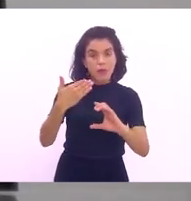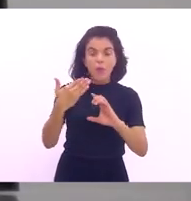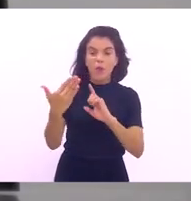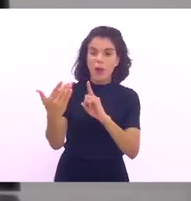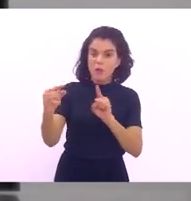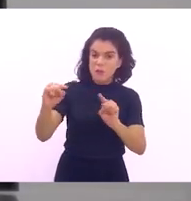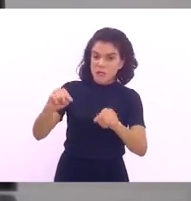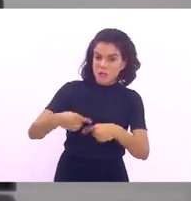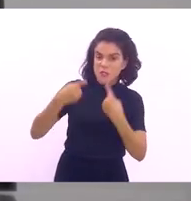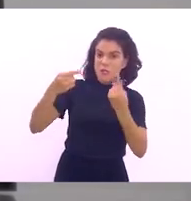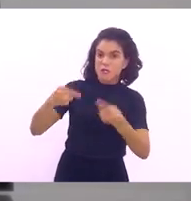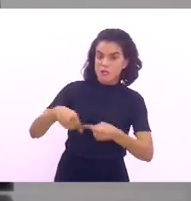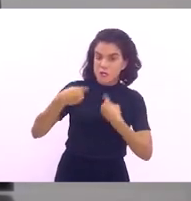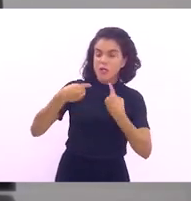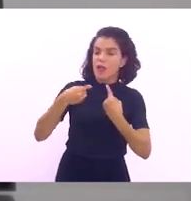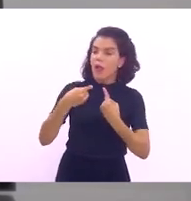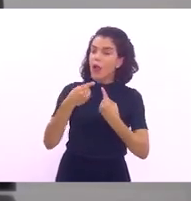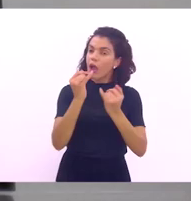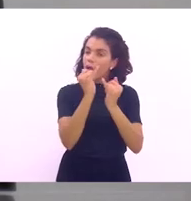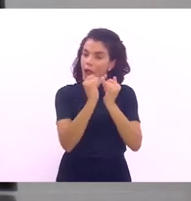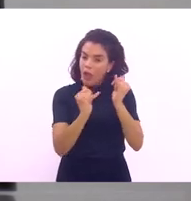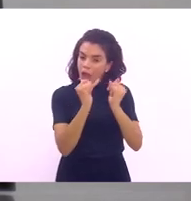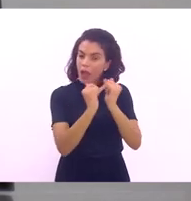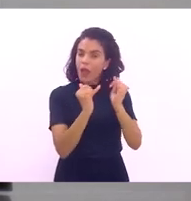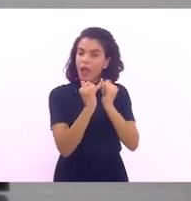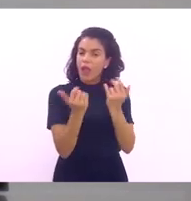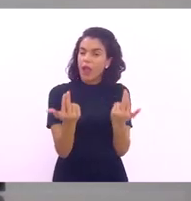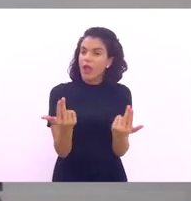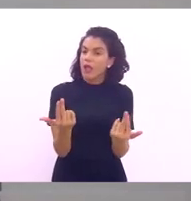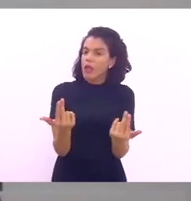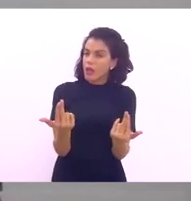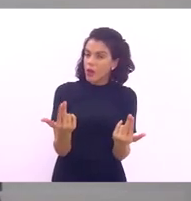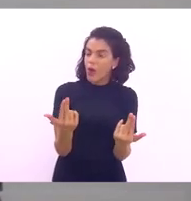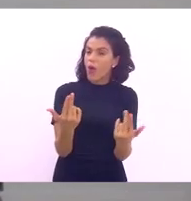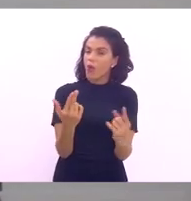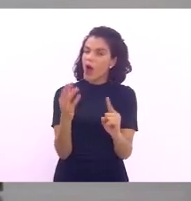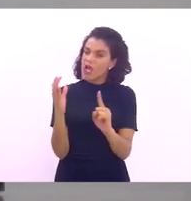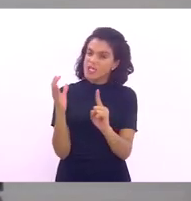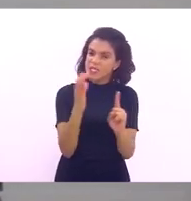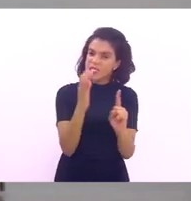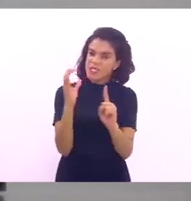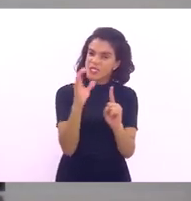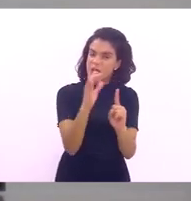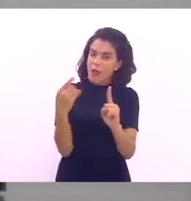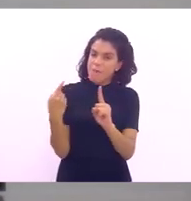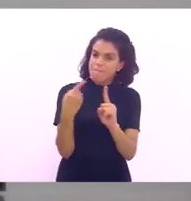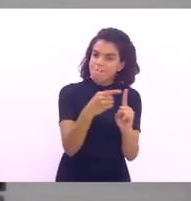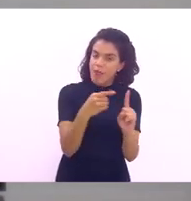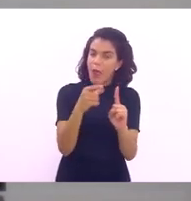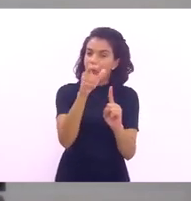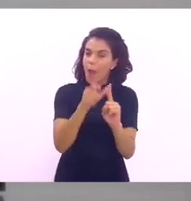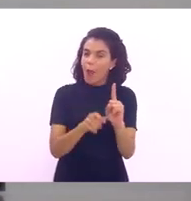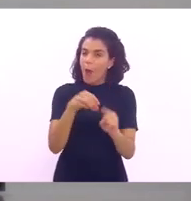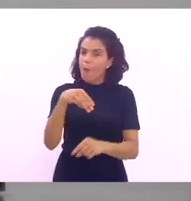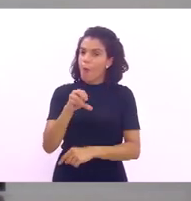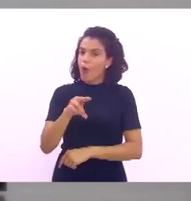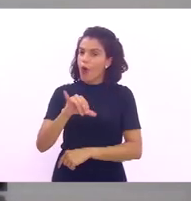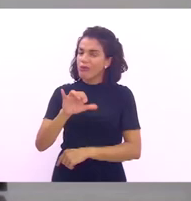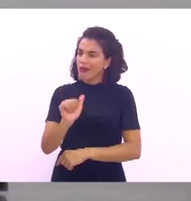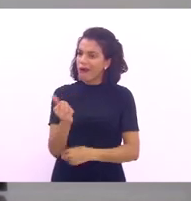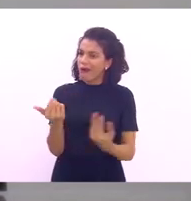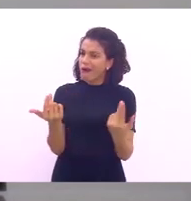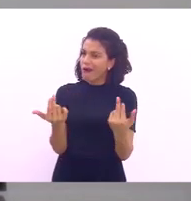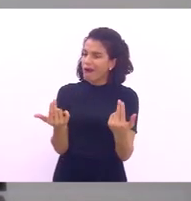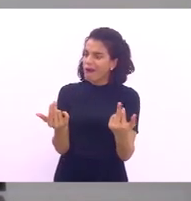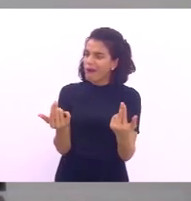um conteúdo muito parecido com o conteúdo de ameaça a vereadora Mônica Benício então a gente